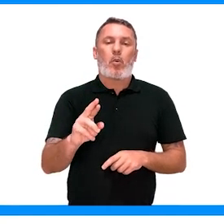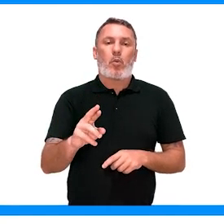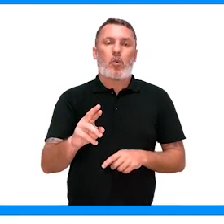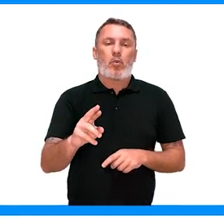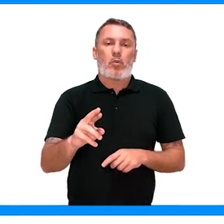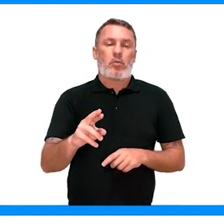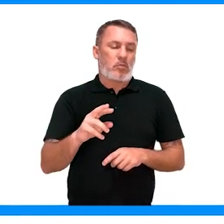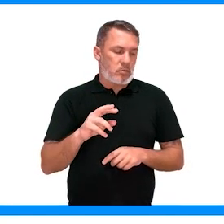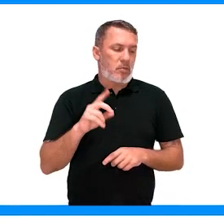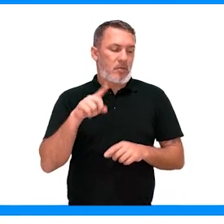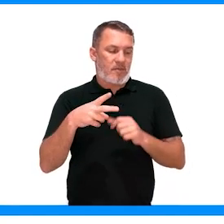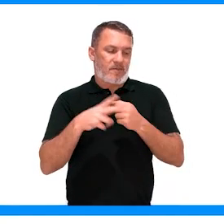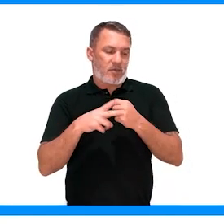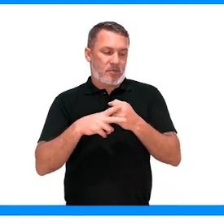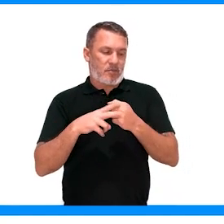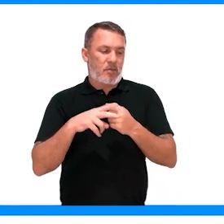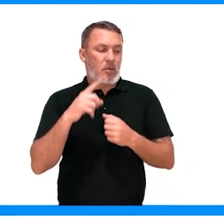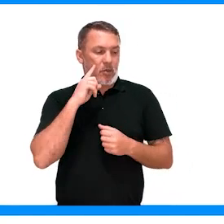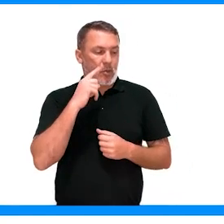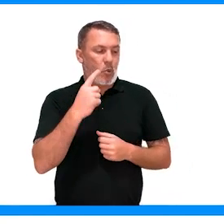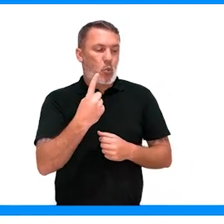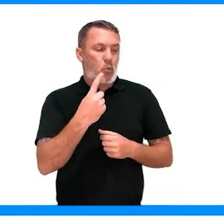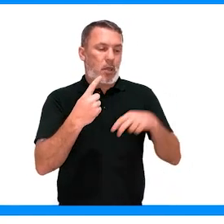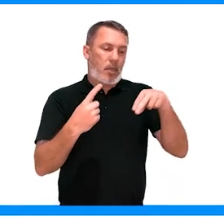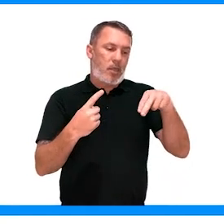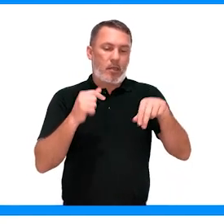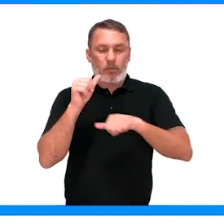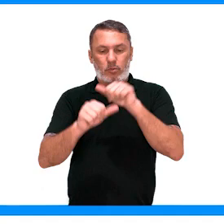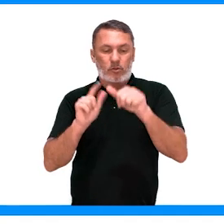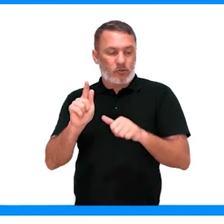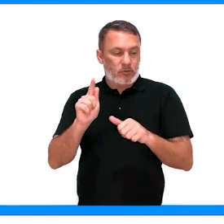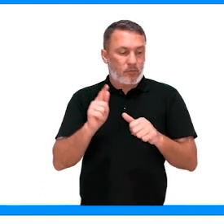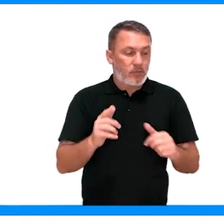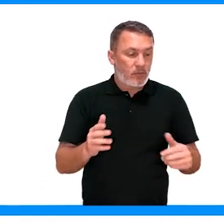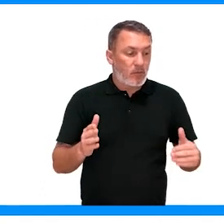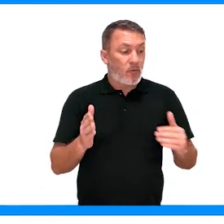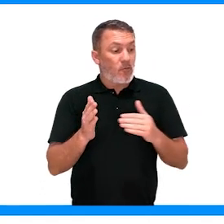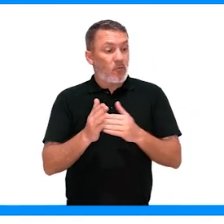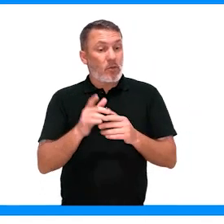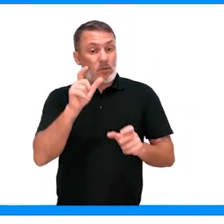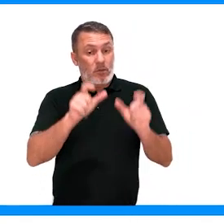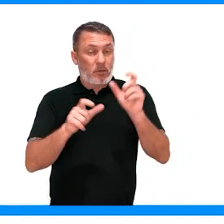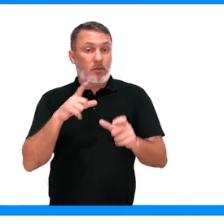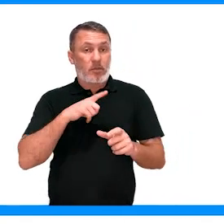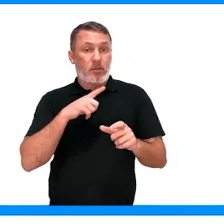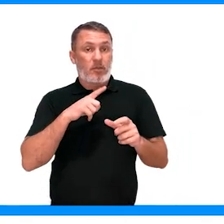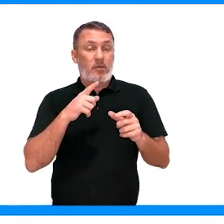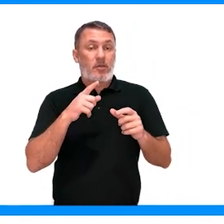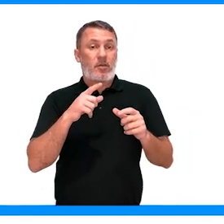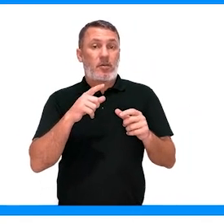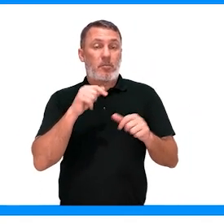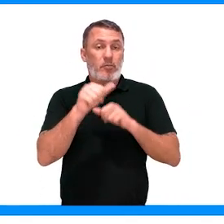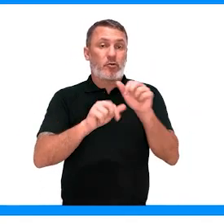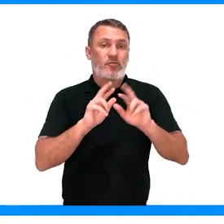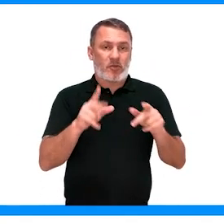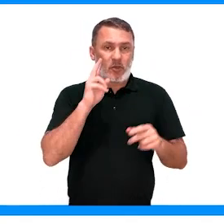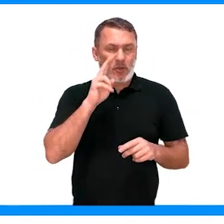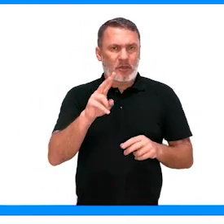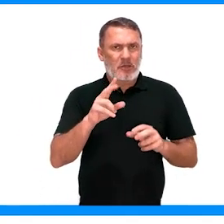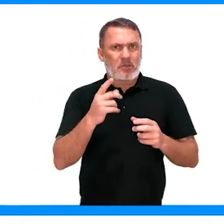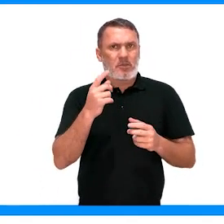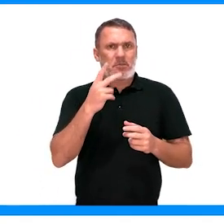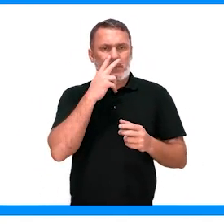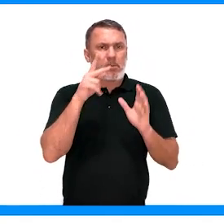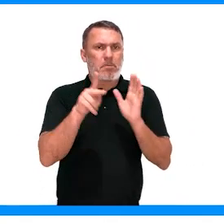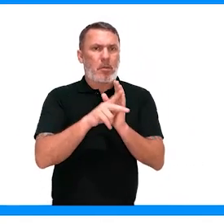pone. Ponemos, nosotros ponemos, vosotros ponéis, ellos ponem. E alguns verbinhos aqui que sofrem irregularidades diferentes, né? Que